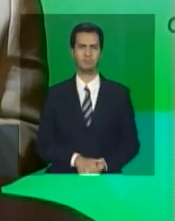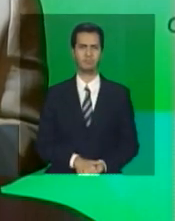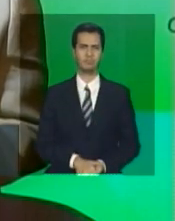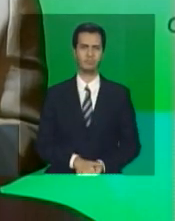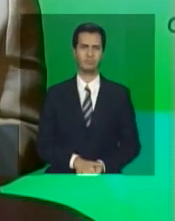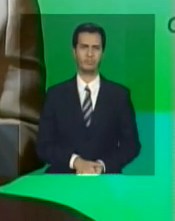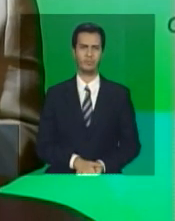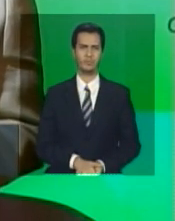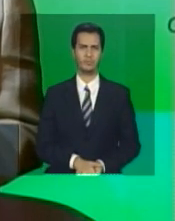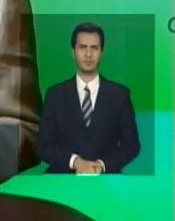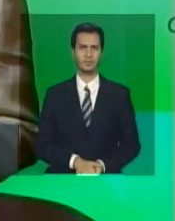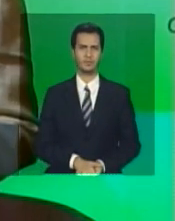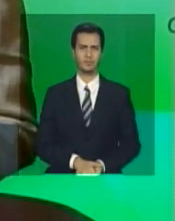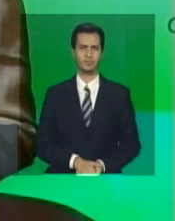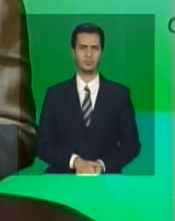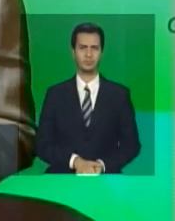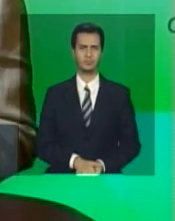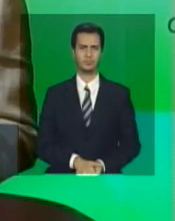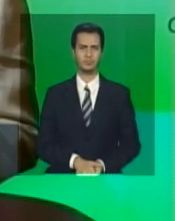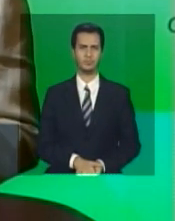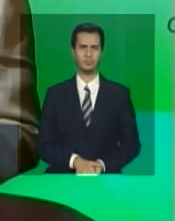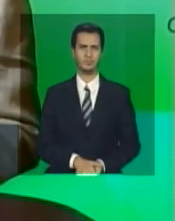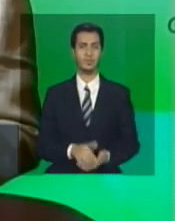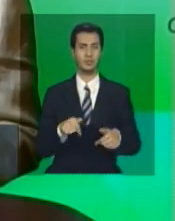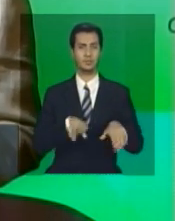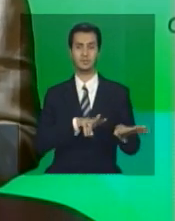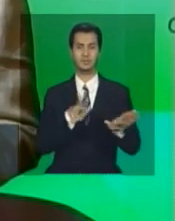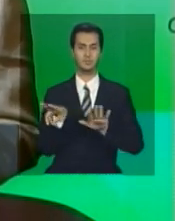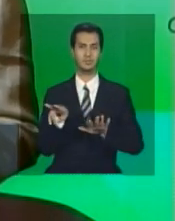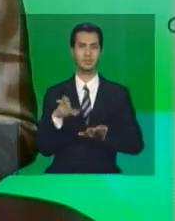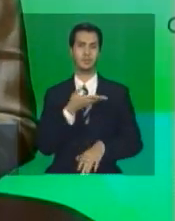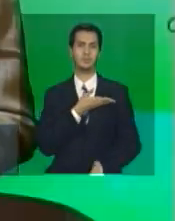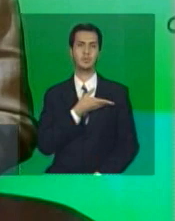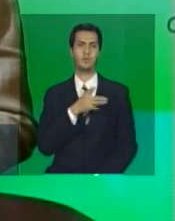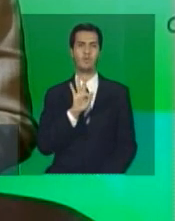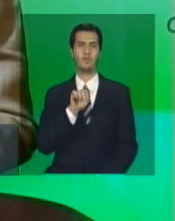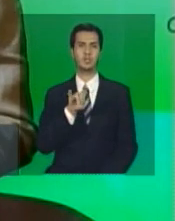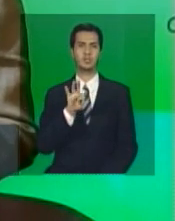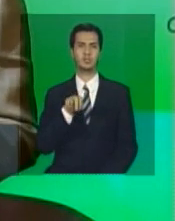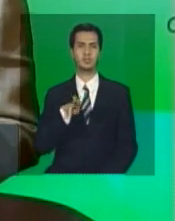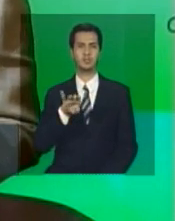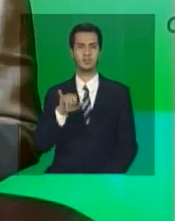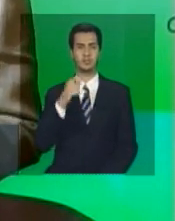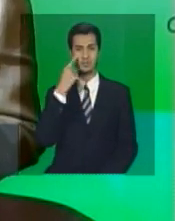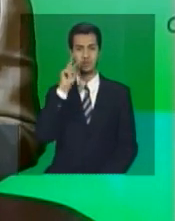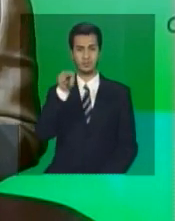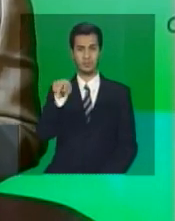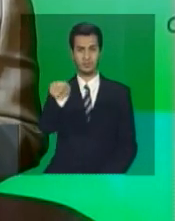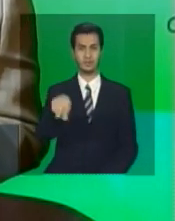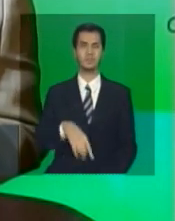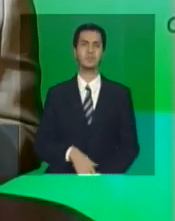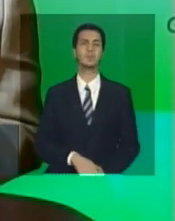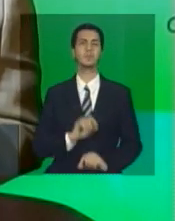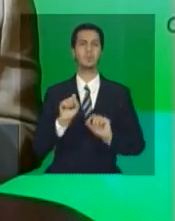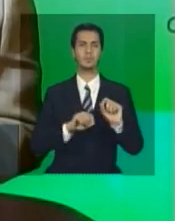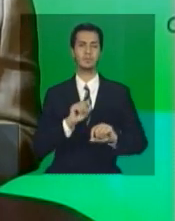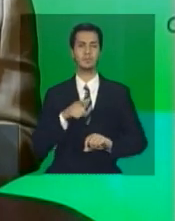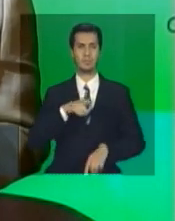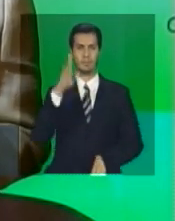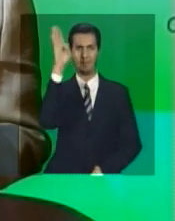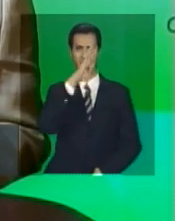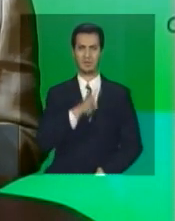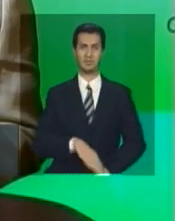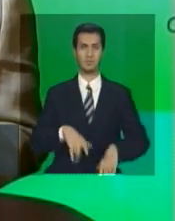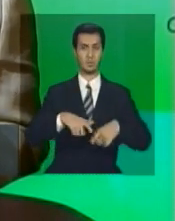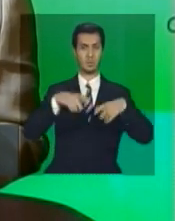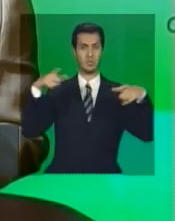Como me fez lembrar essa semana meu amigo Fantini, que eu avisto daqui, um Brasil grande